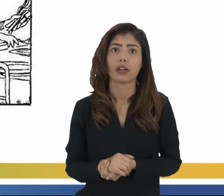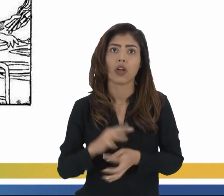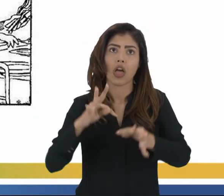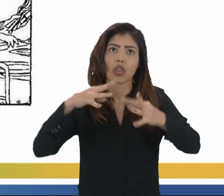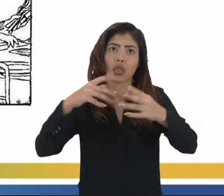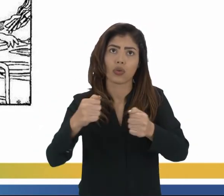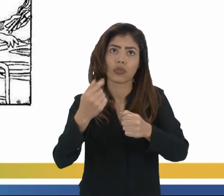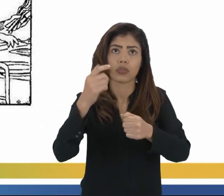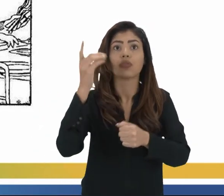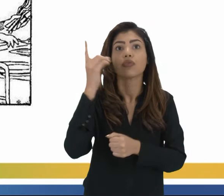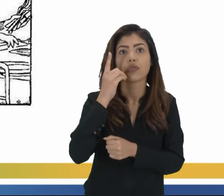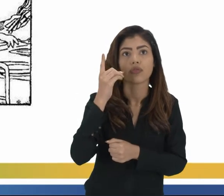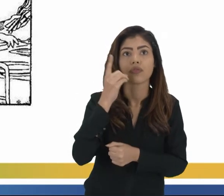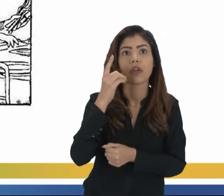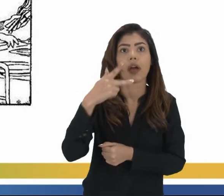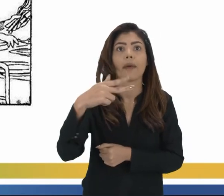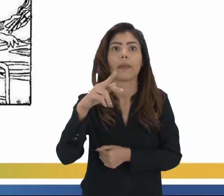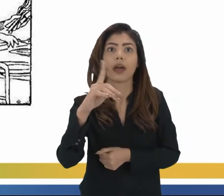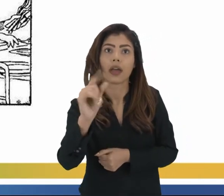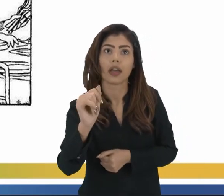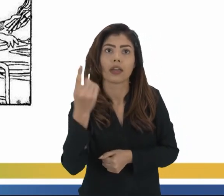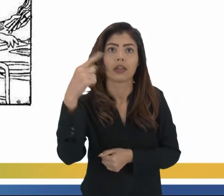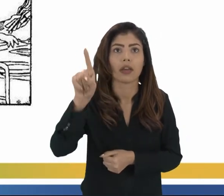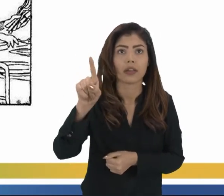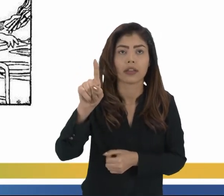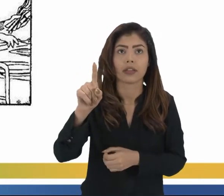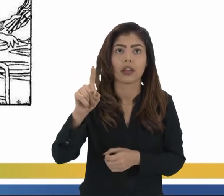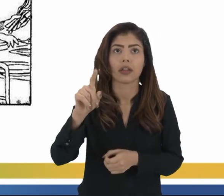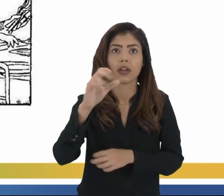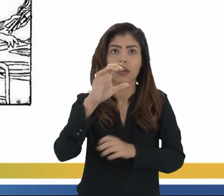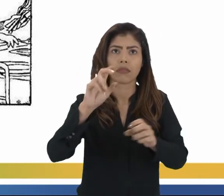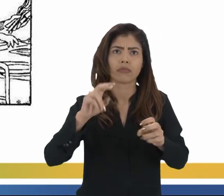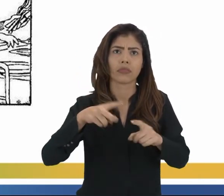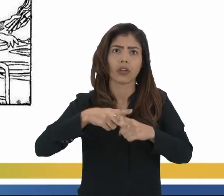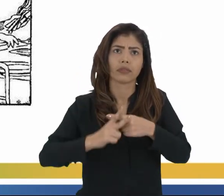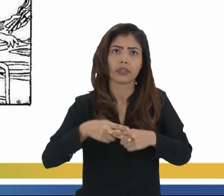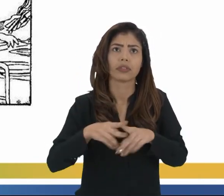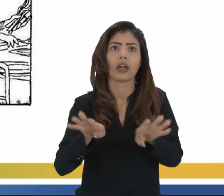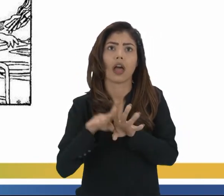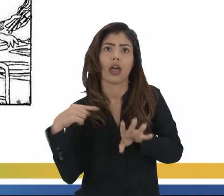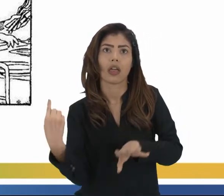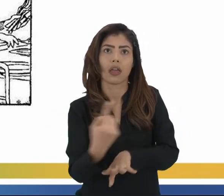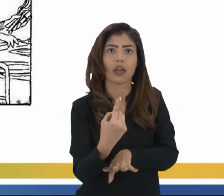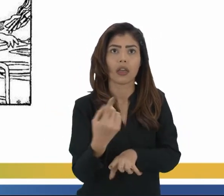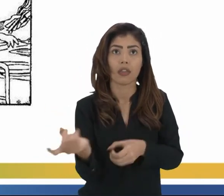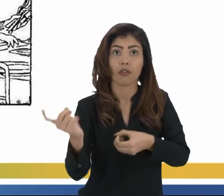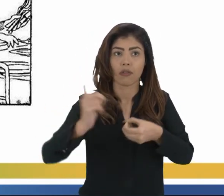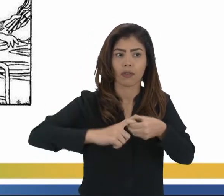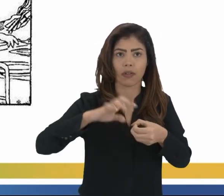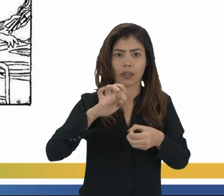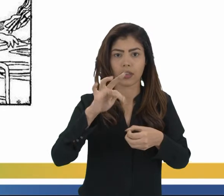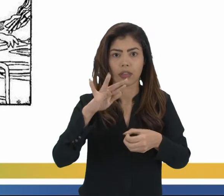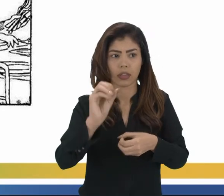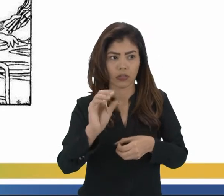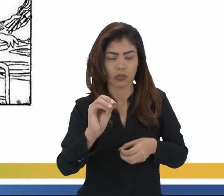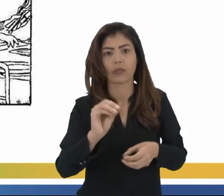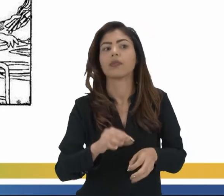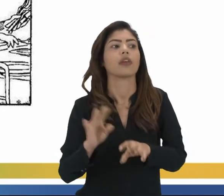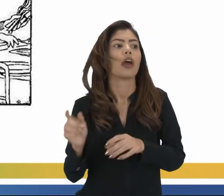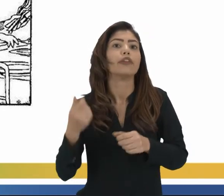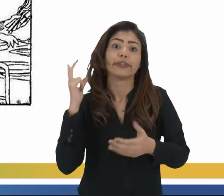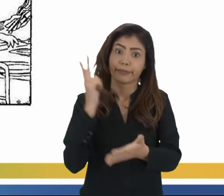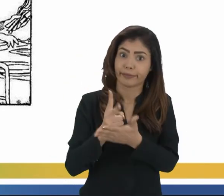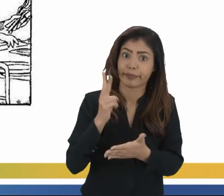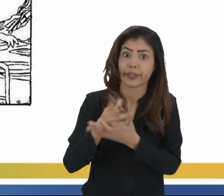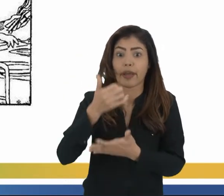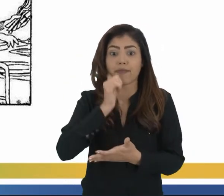mandamos todos os dias um padre para que esta maldita oficina nos devuelva esto. Mandamos todo